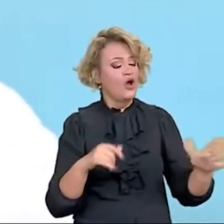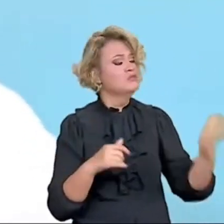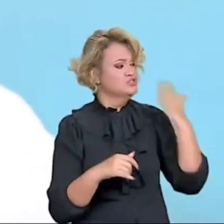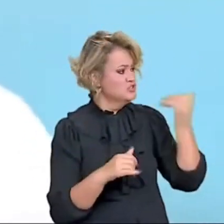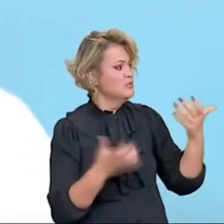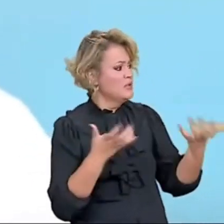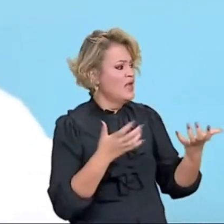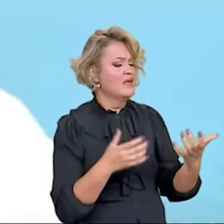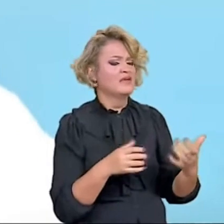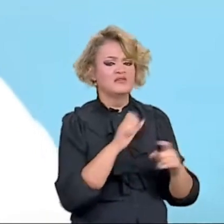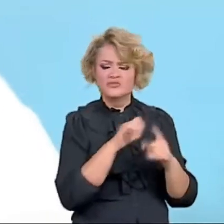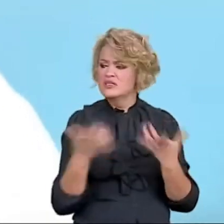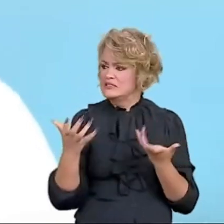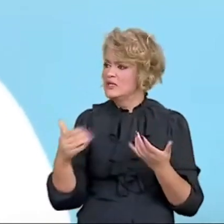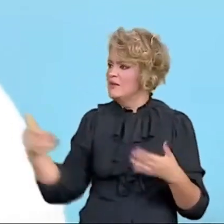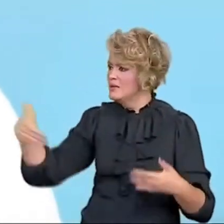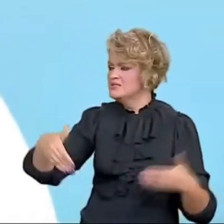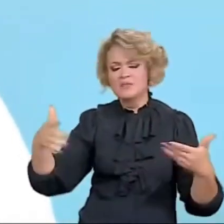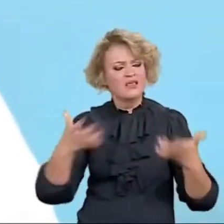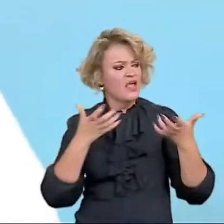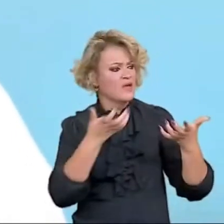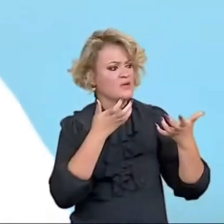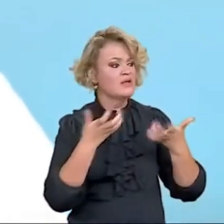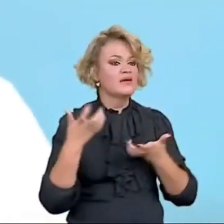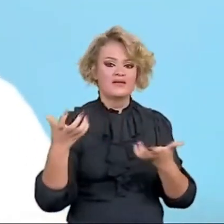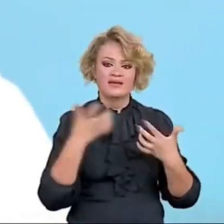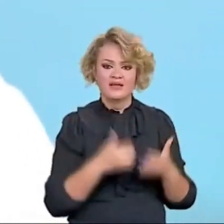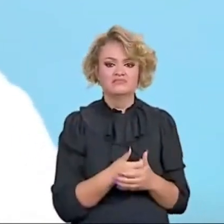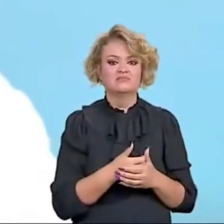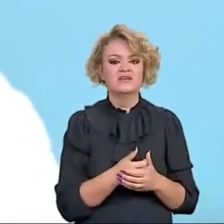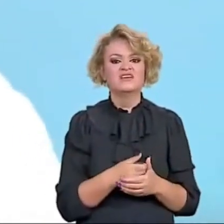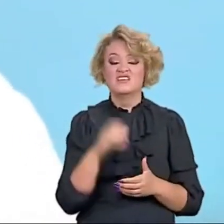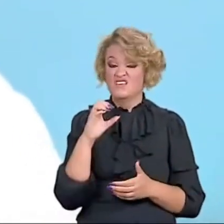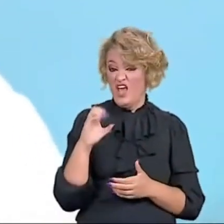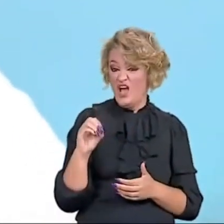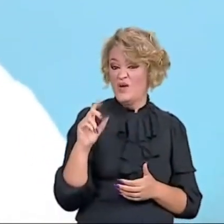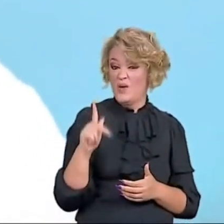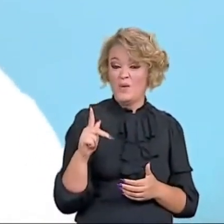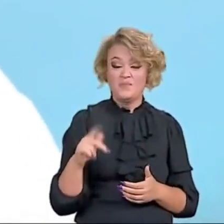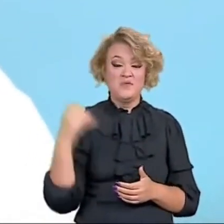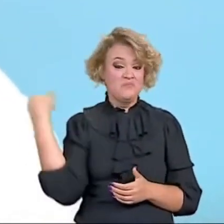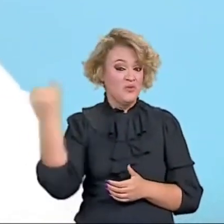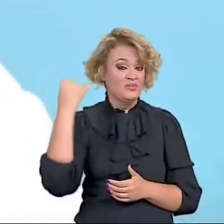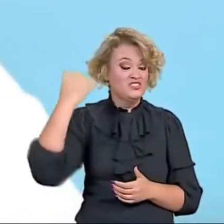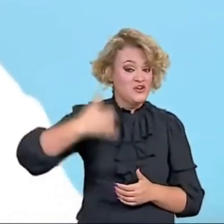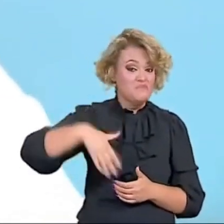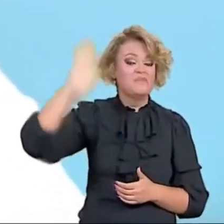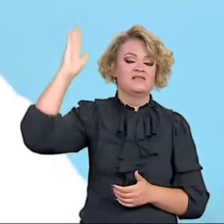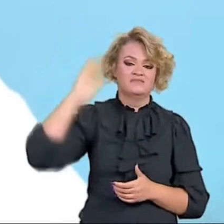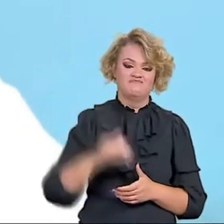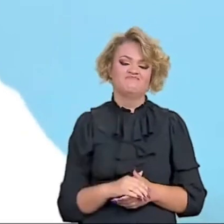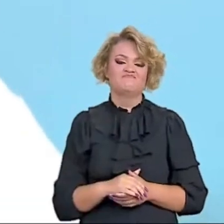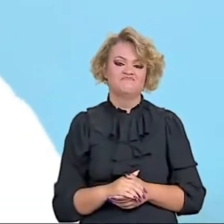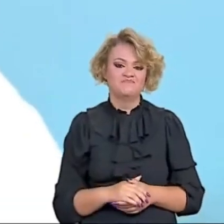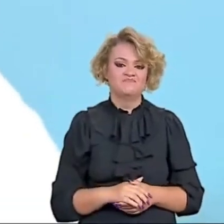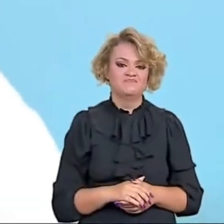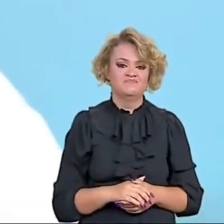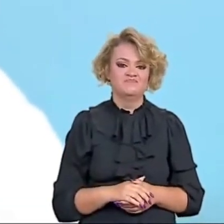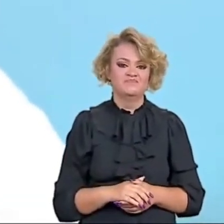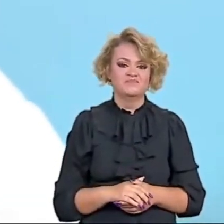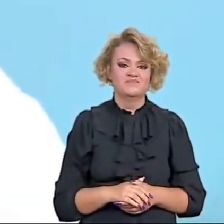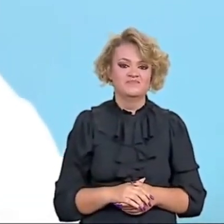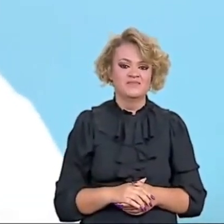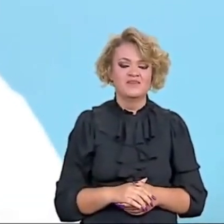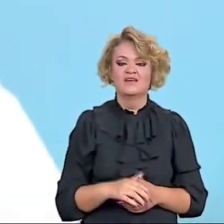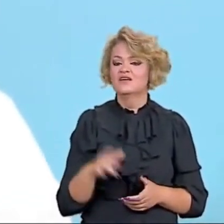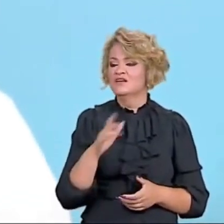Me chame que eu quero participar. E eu acho que vai ser a COP mais importante da história de todas as COPs. Ou seja, de todas